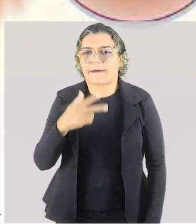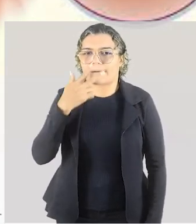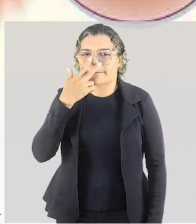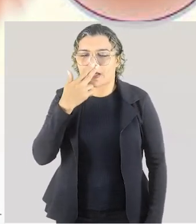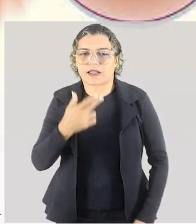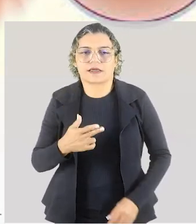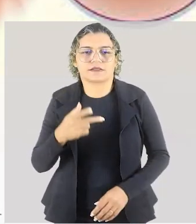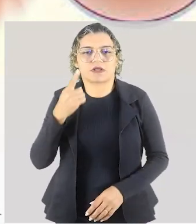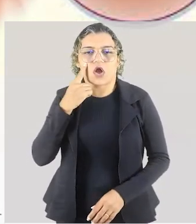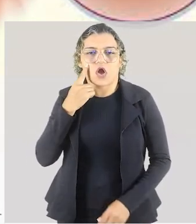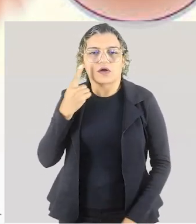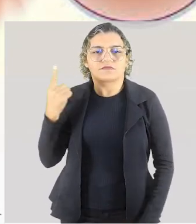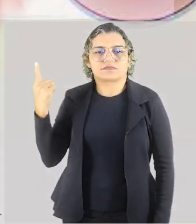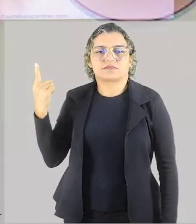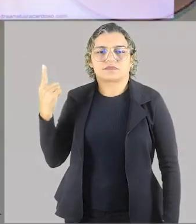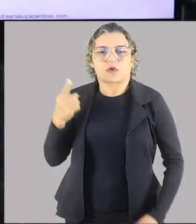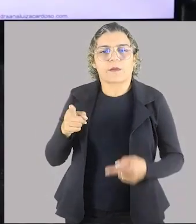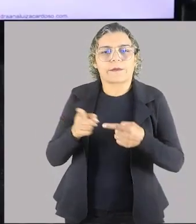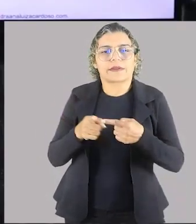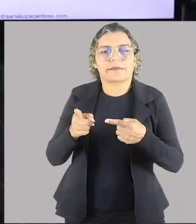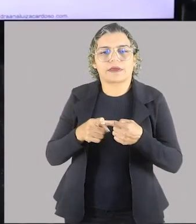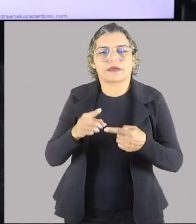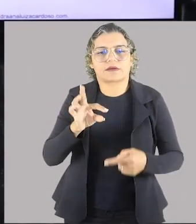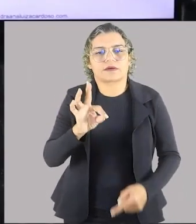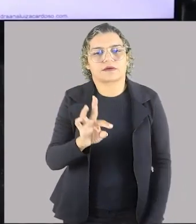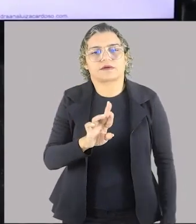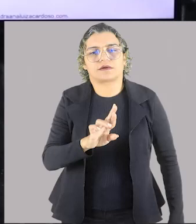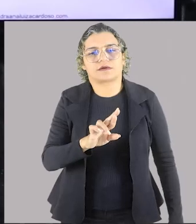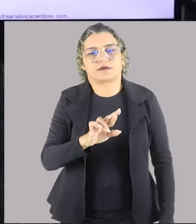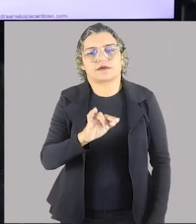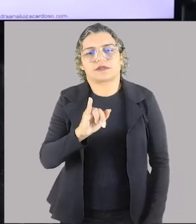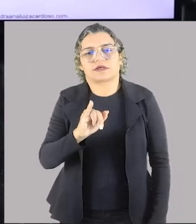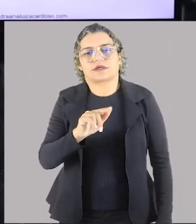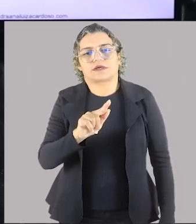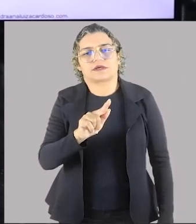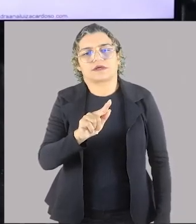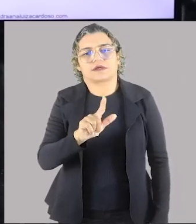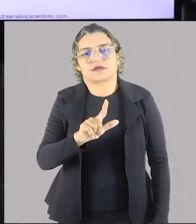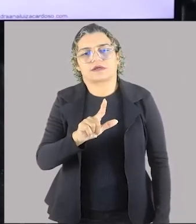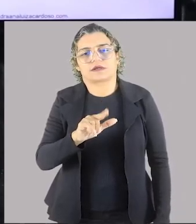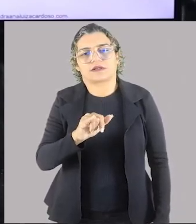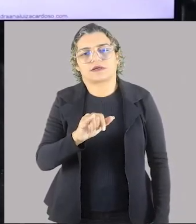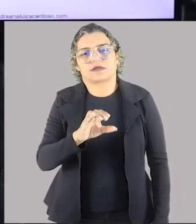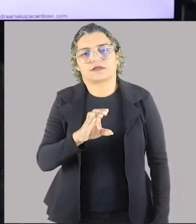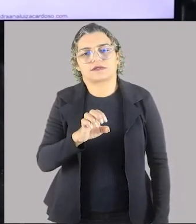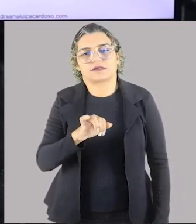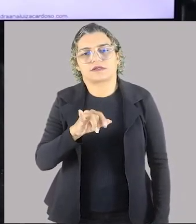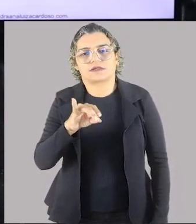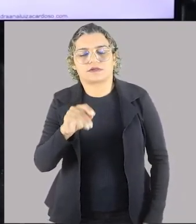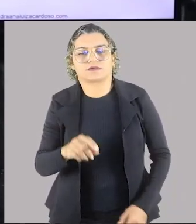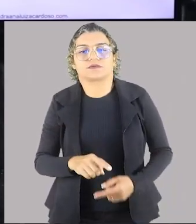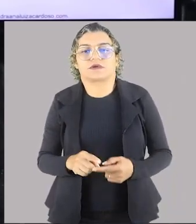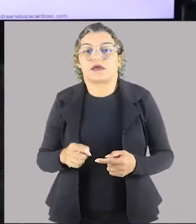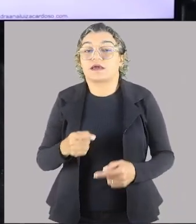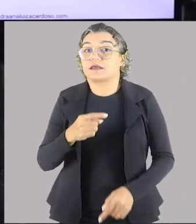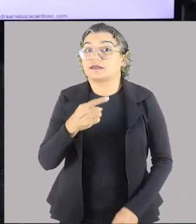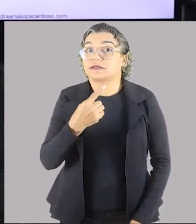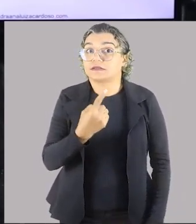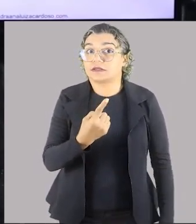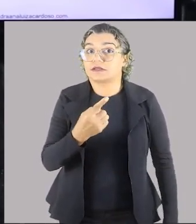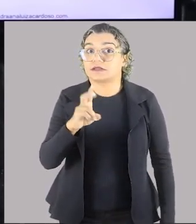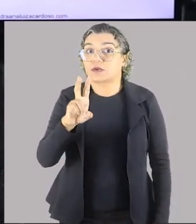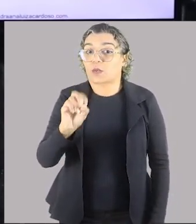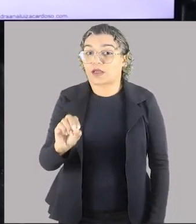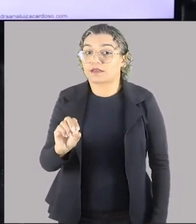O triglicerídeo, para ele ser considerado com síndrome metabólica, ele está de 150 miligramas